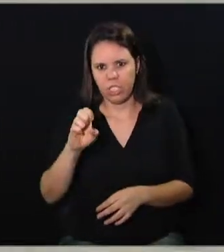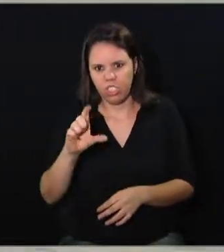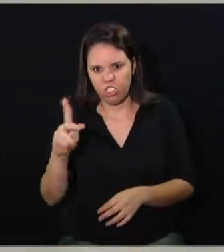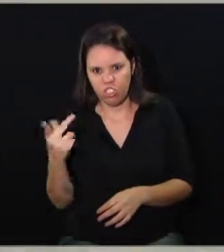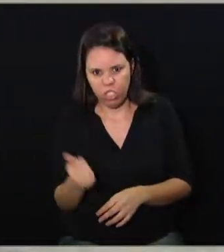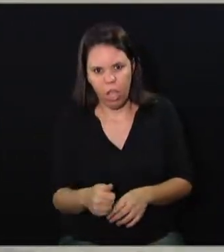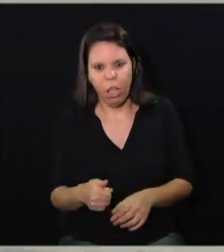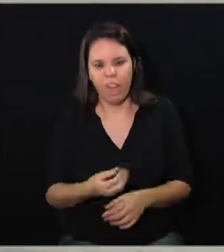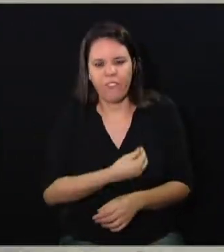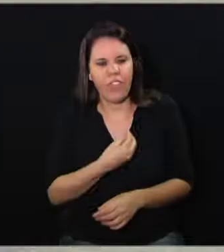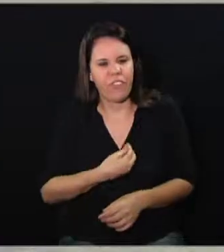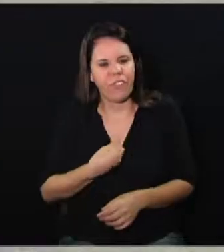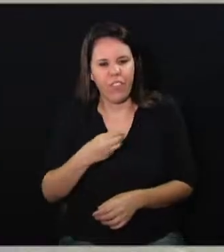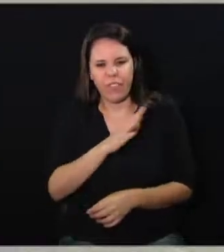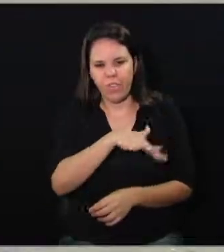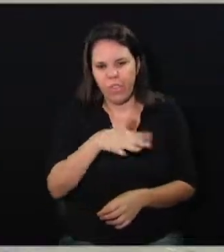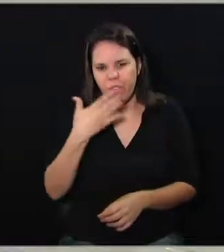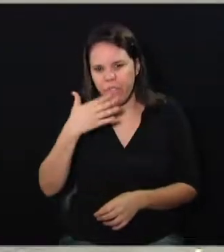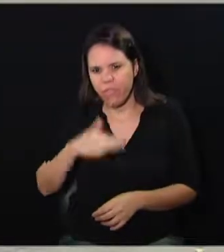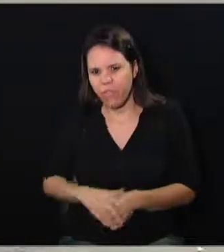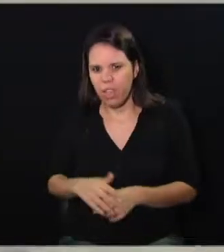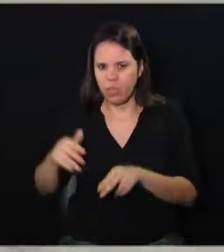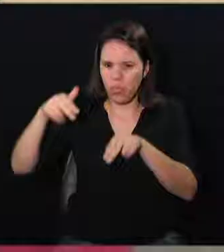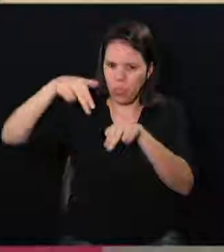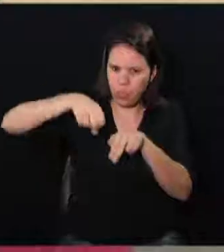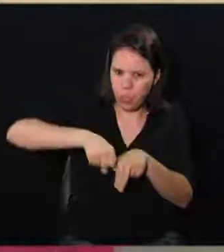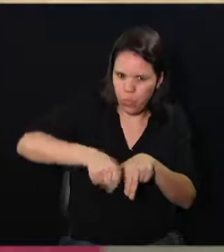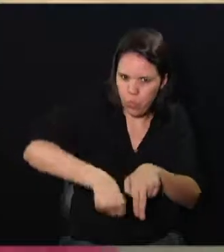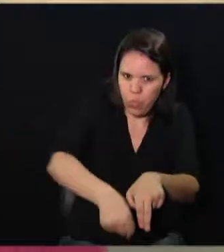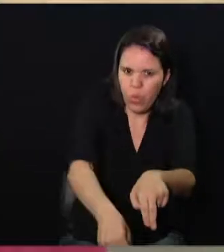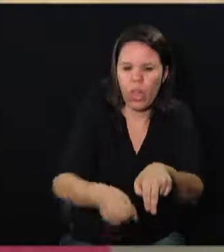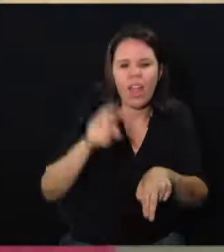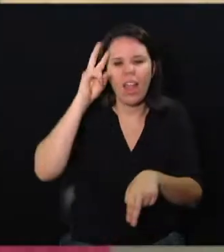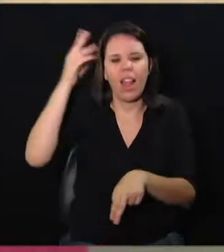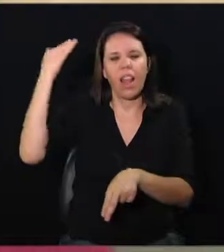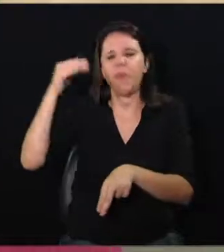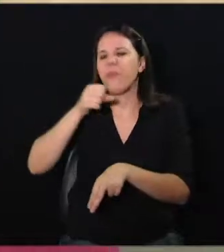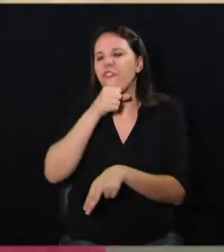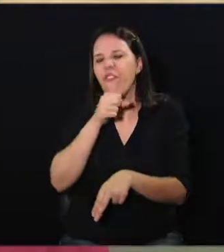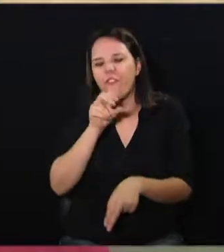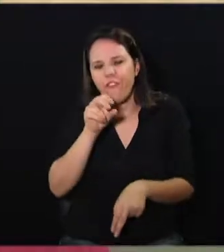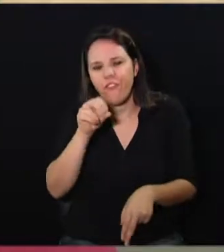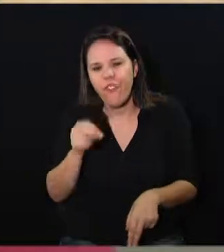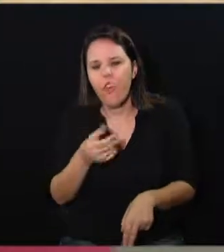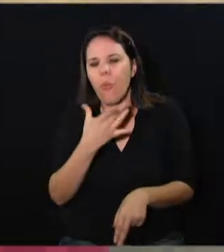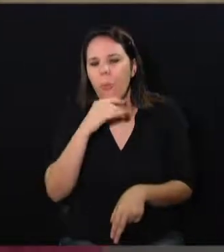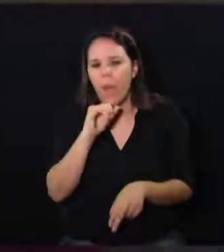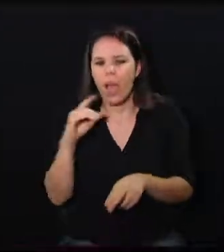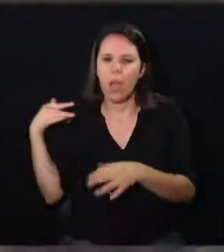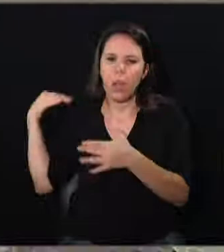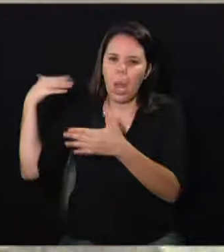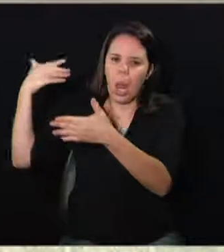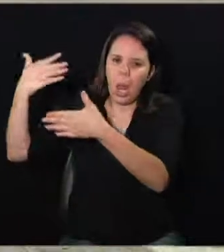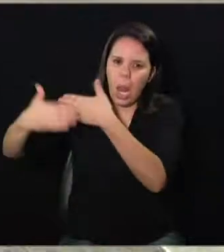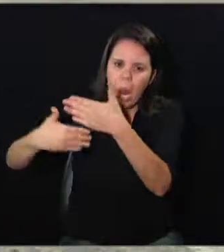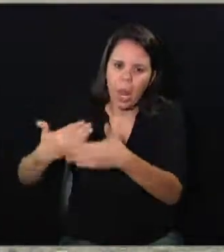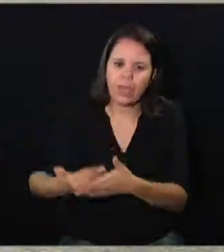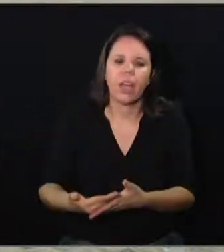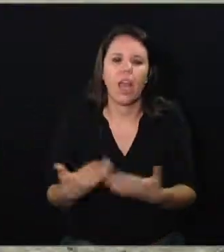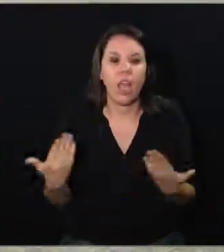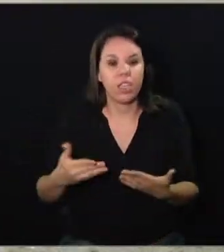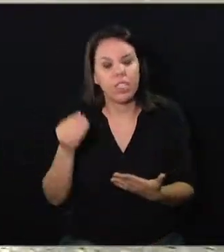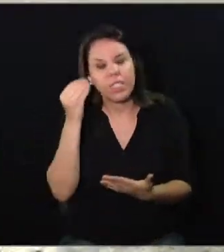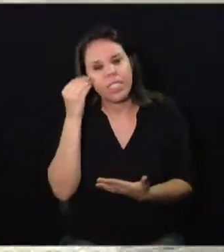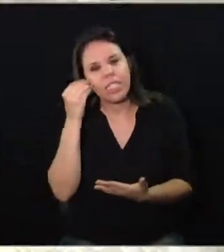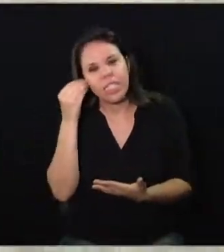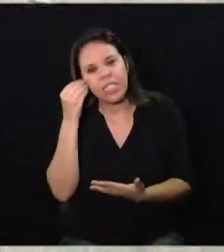de reviver a infância a cada ladeira. Relembra meus avós, meus pais, que isso vem passando de geração em geração. E a gente está